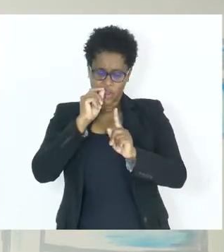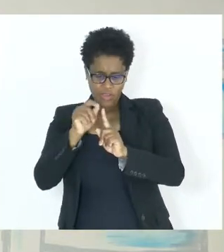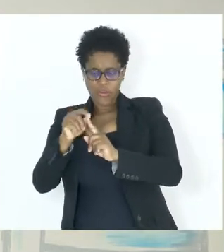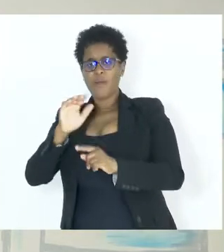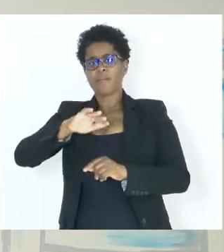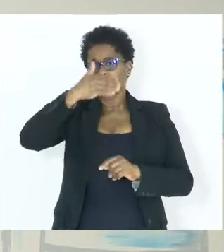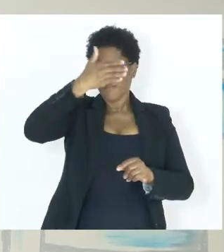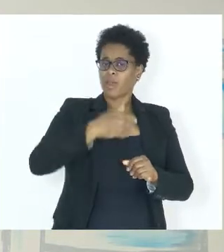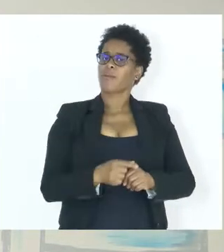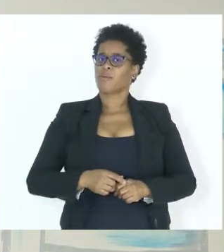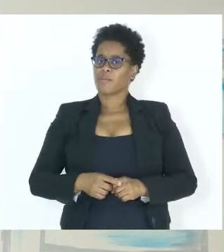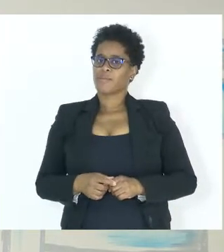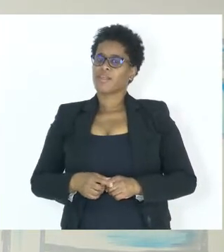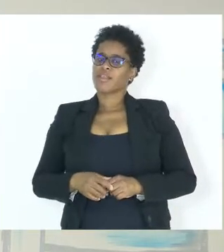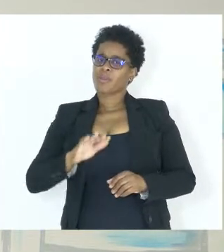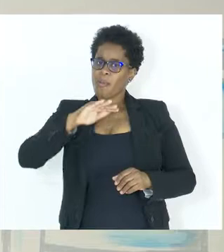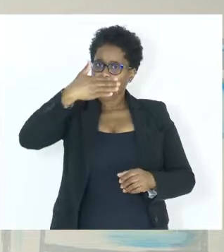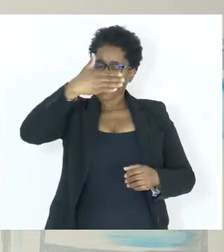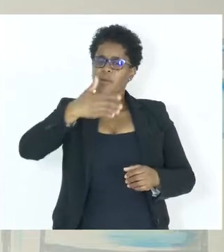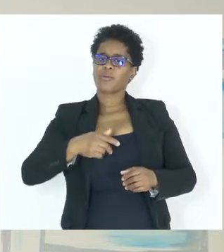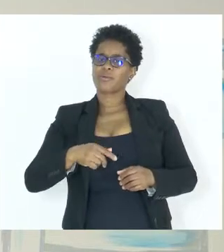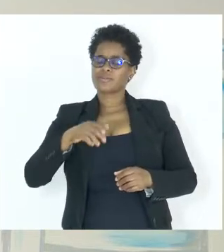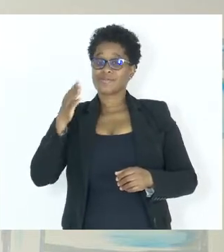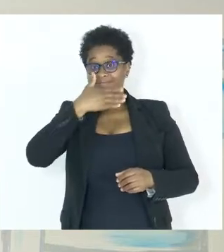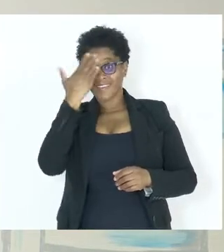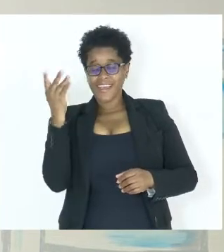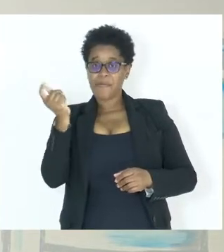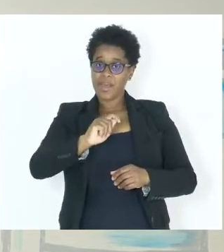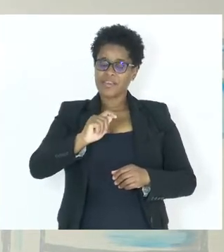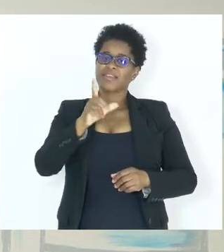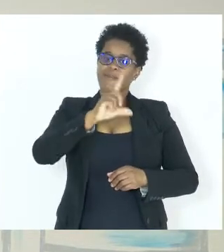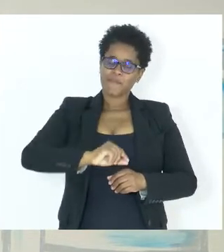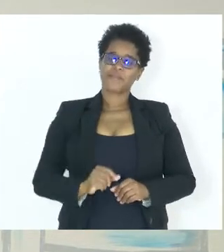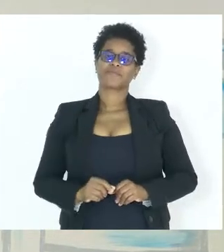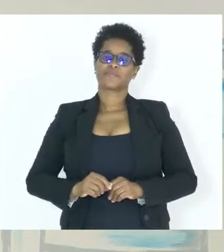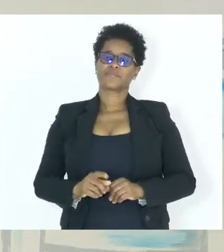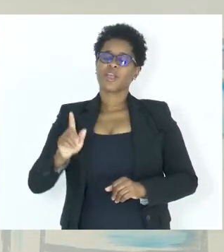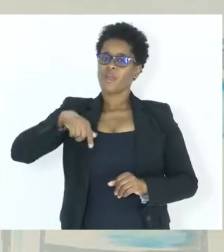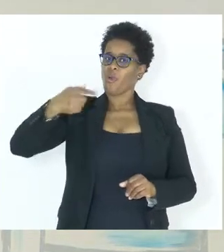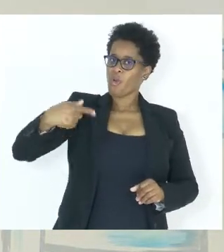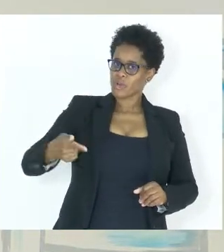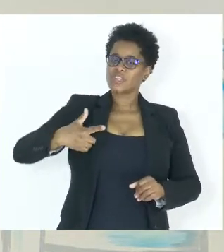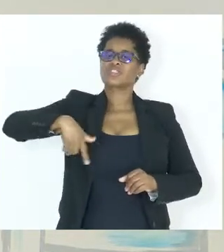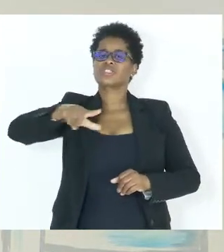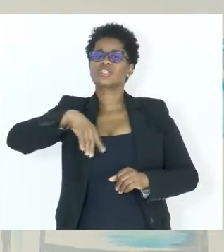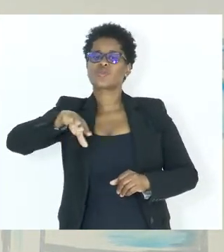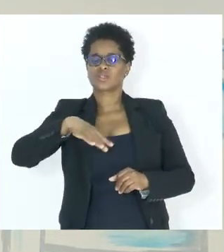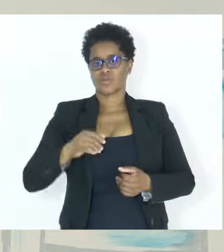o primeiro, certo? O primeiro dia de mês. E ainda em outras